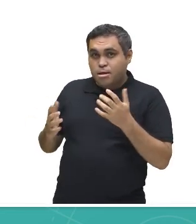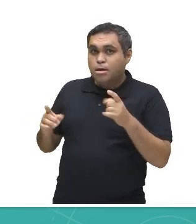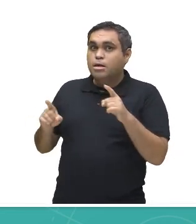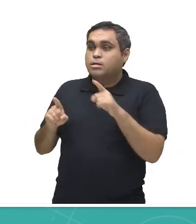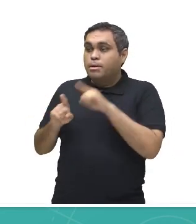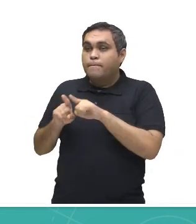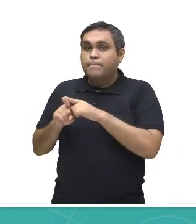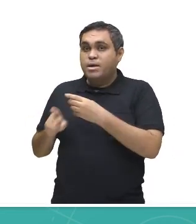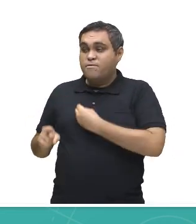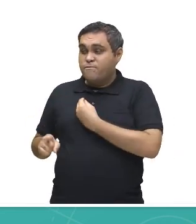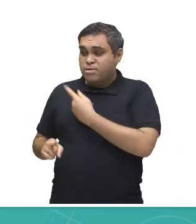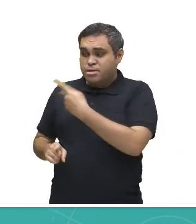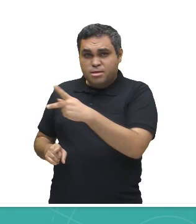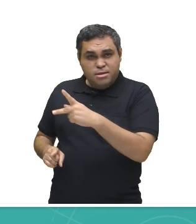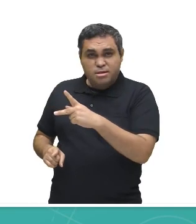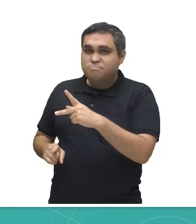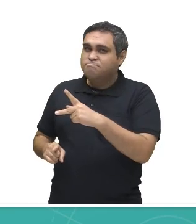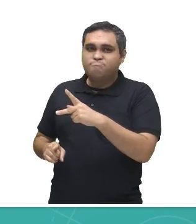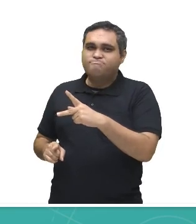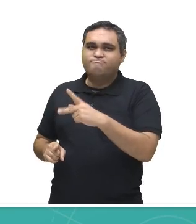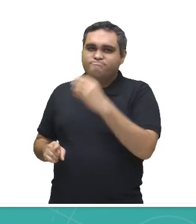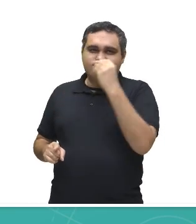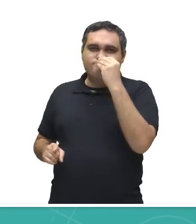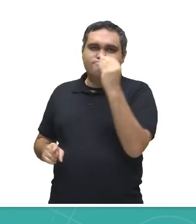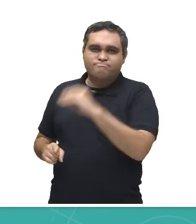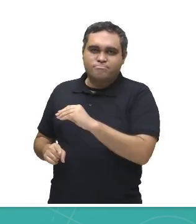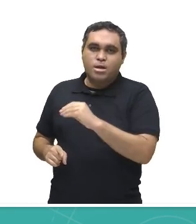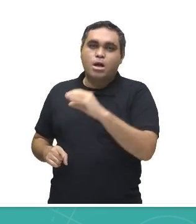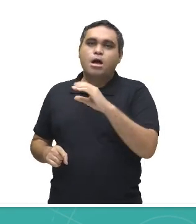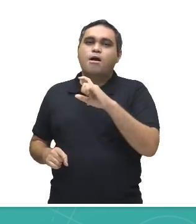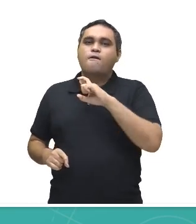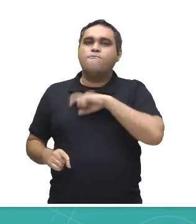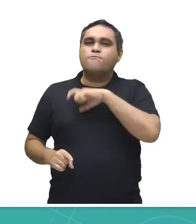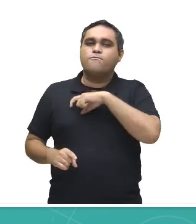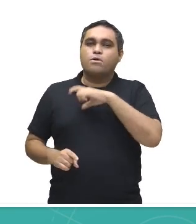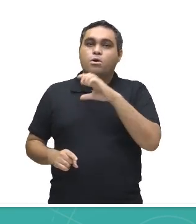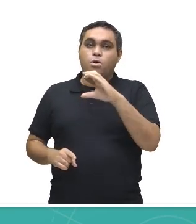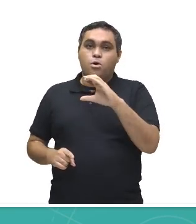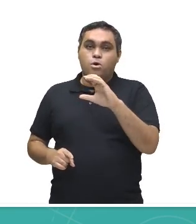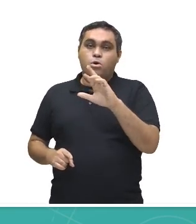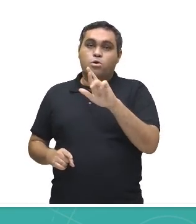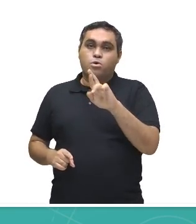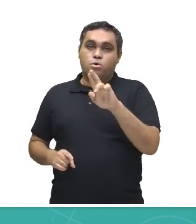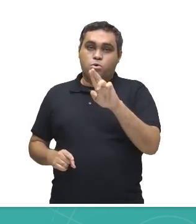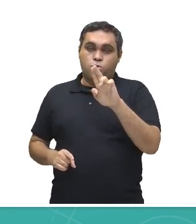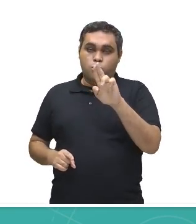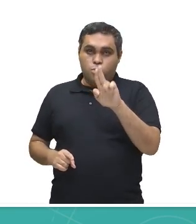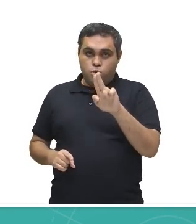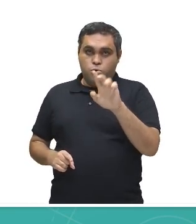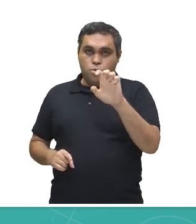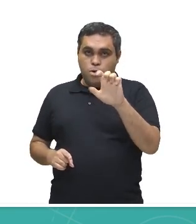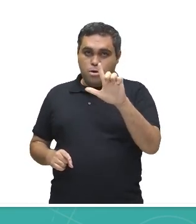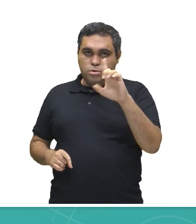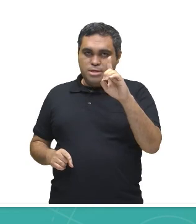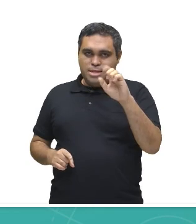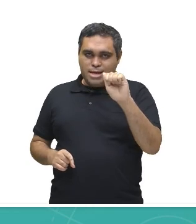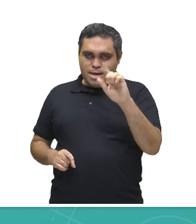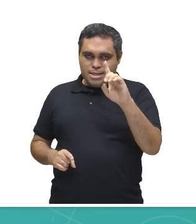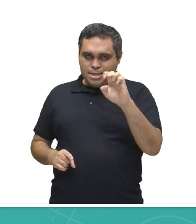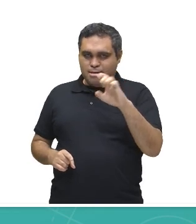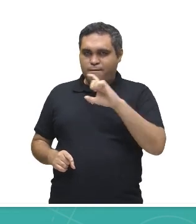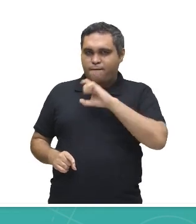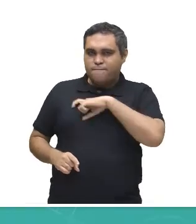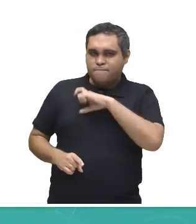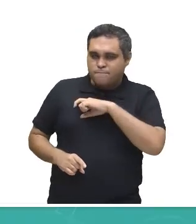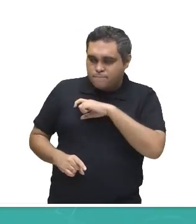Então, a crueldade vai ser uma marca principal dessa exploração neocolonial. Claro, não apenas no